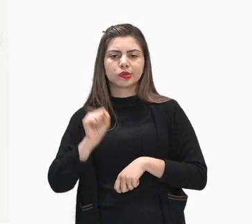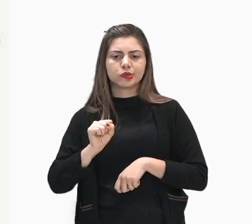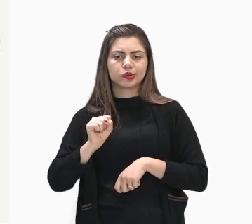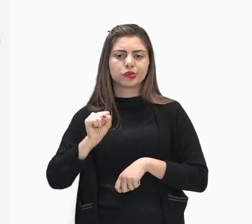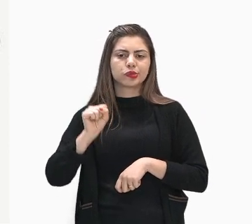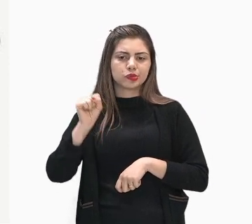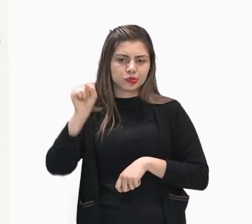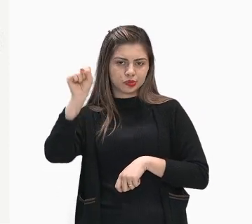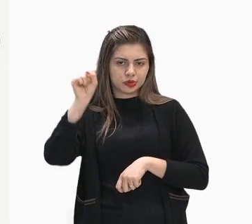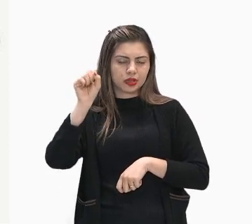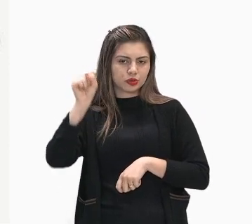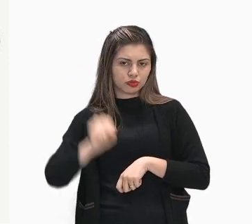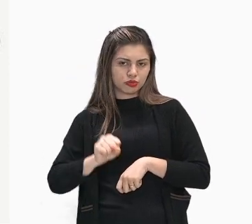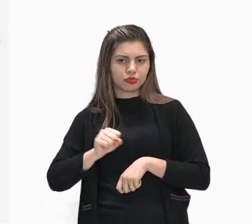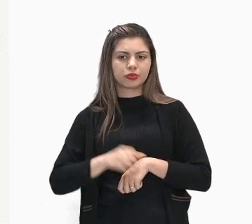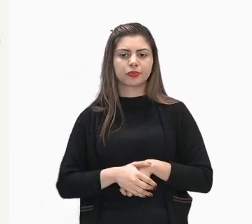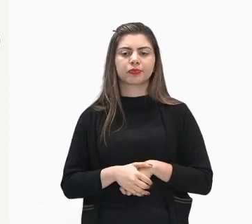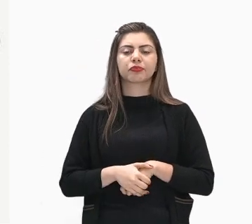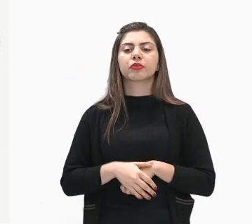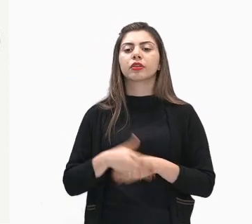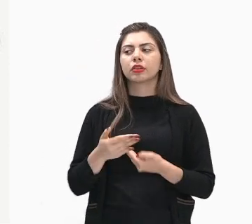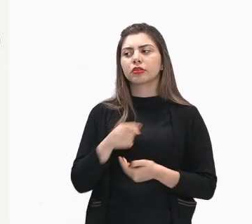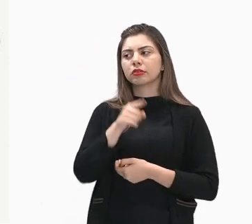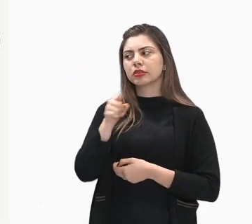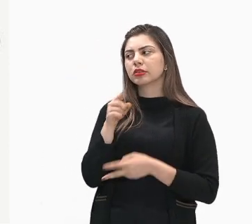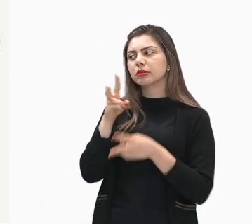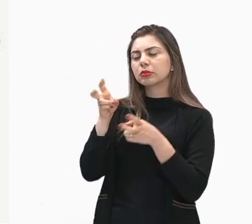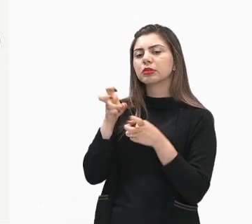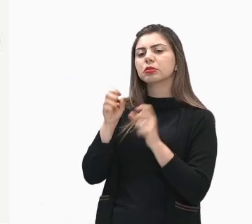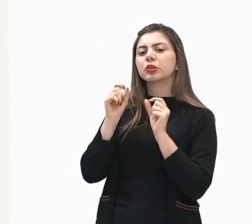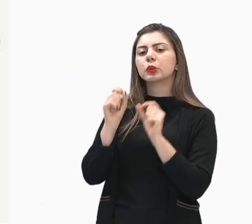lá, então, que nós temos os